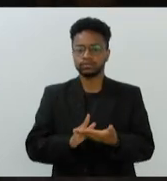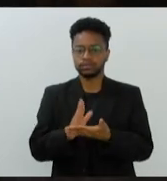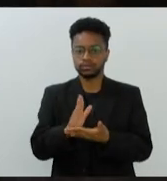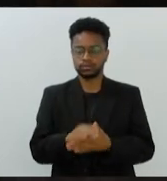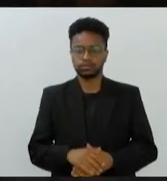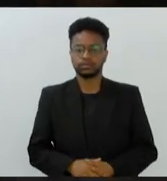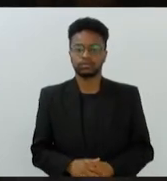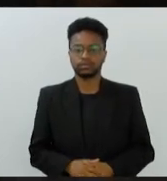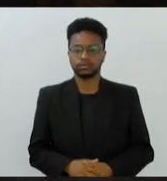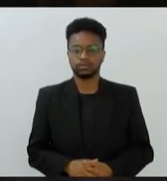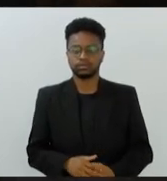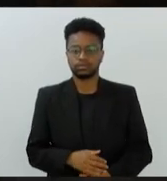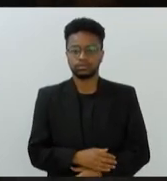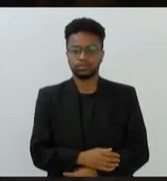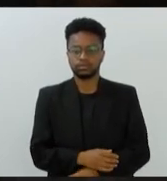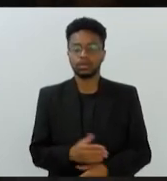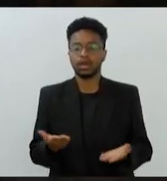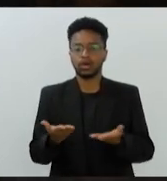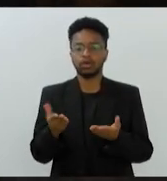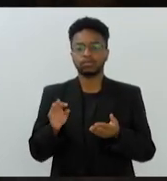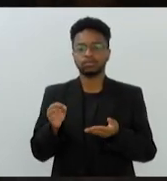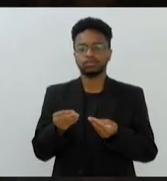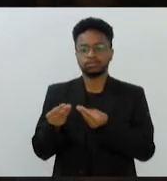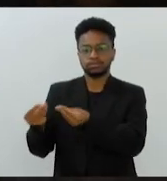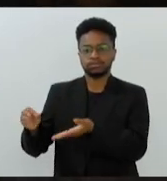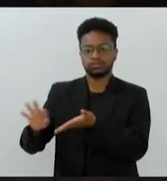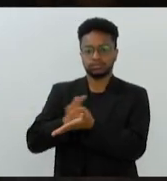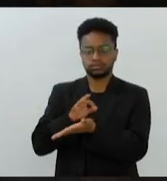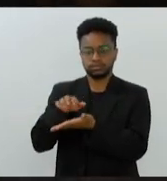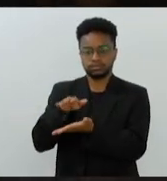estão. Aprovado, vai à promulgação.